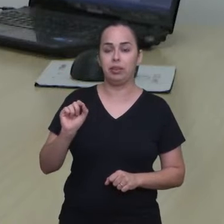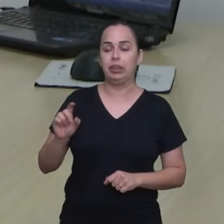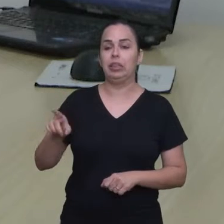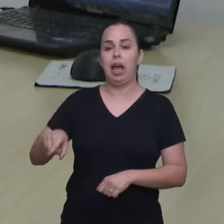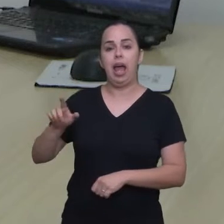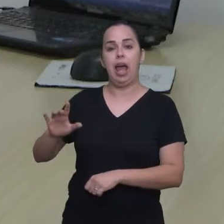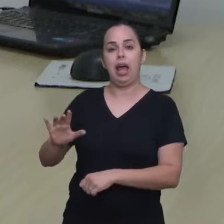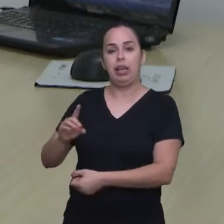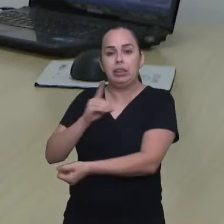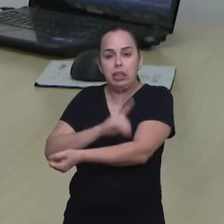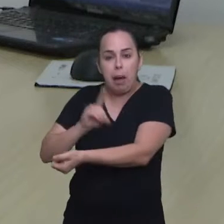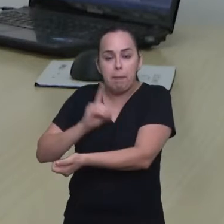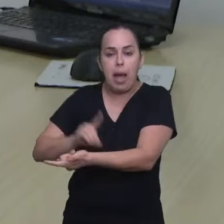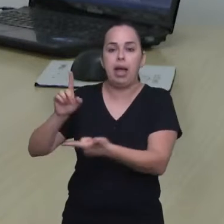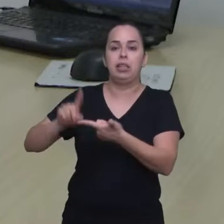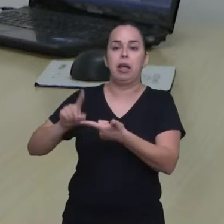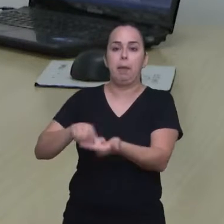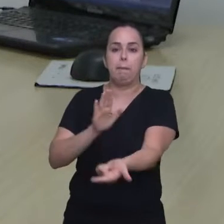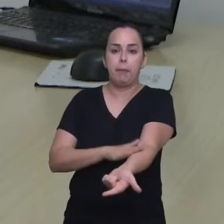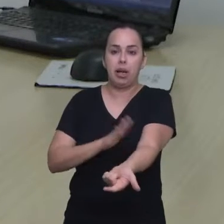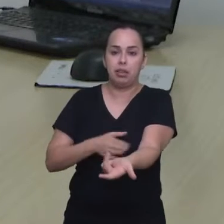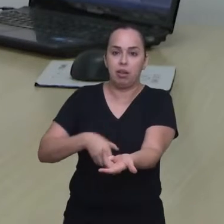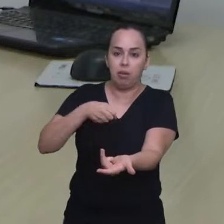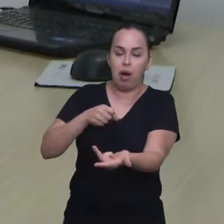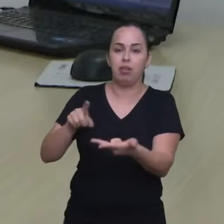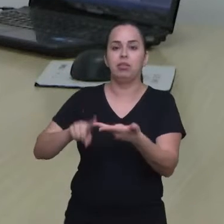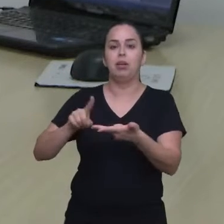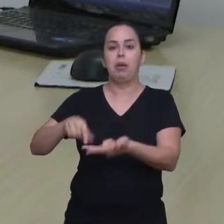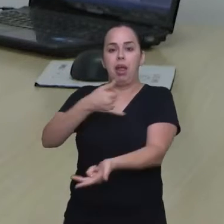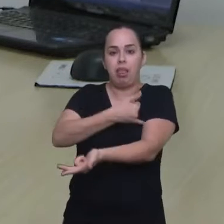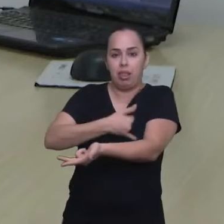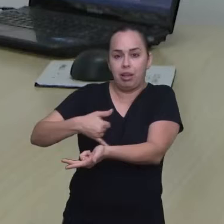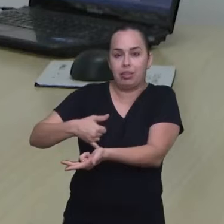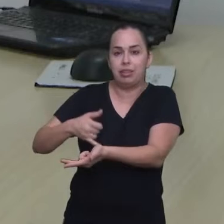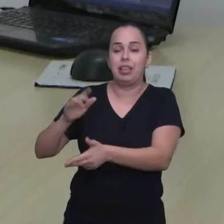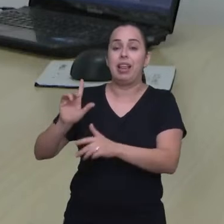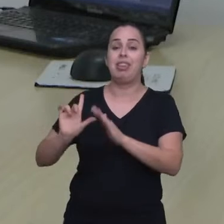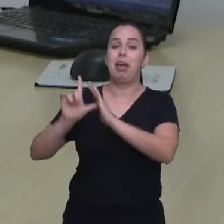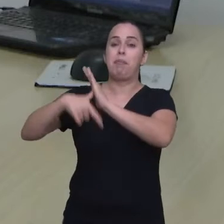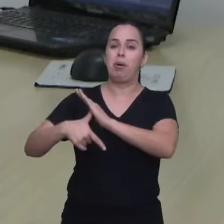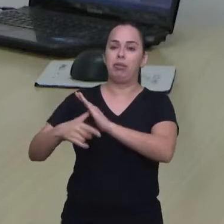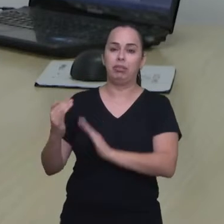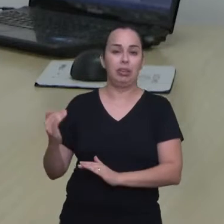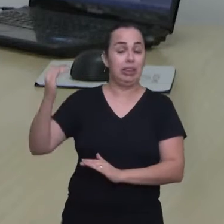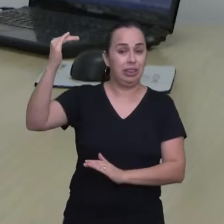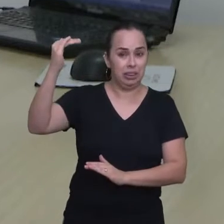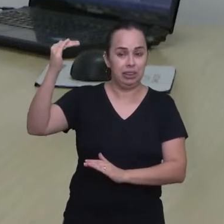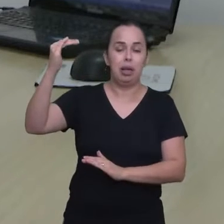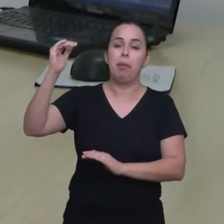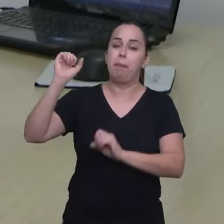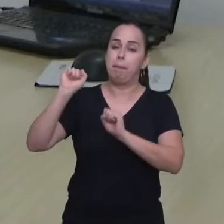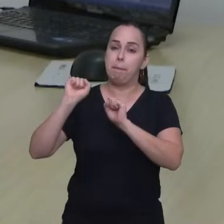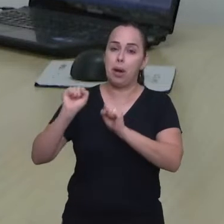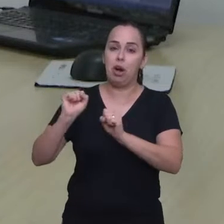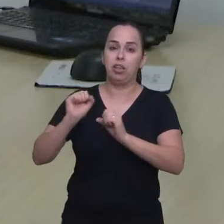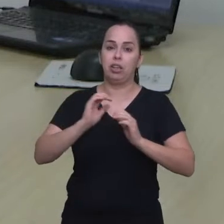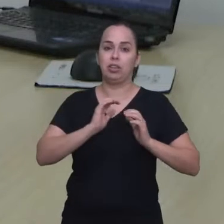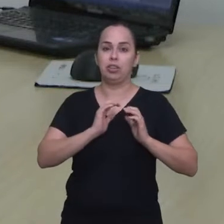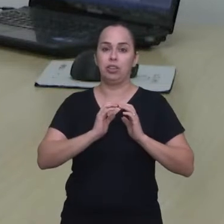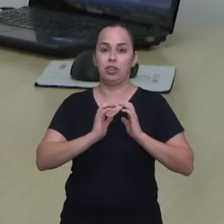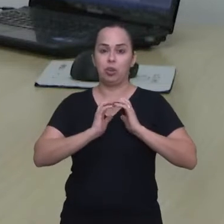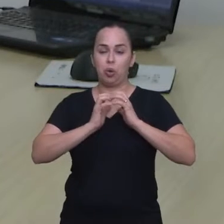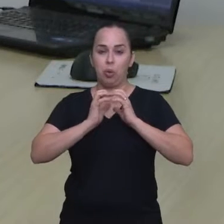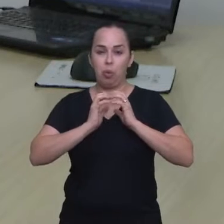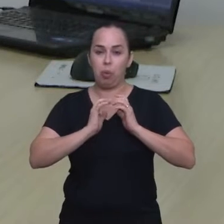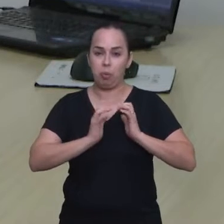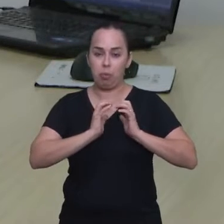de diabetes, pressão alta, problemas de colesterol, e isso lá na vida adulta pode refletir, né, num